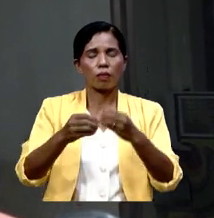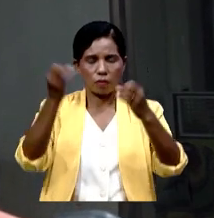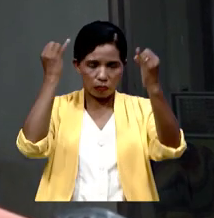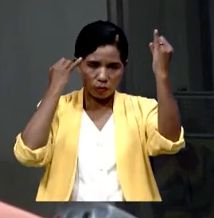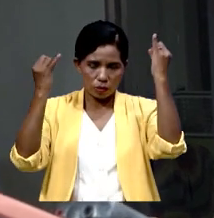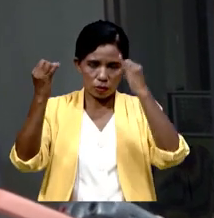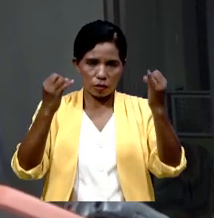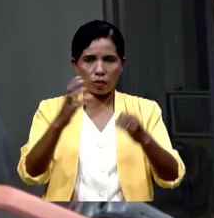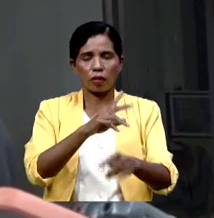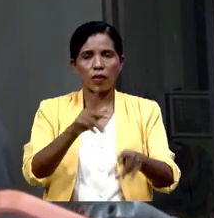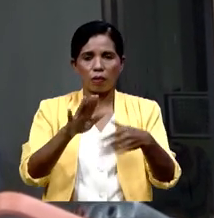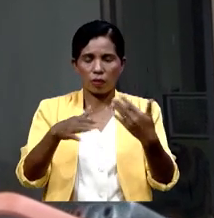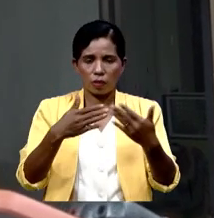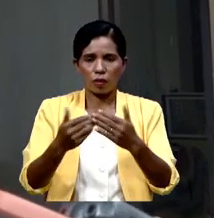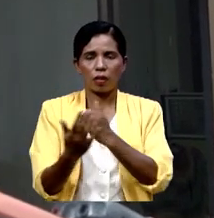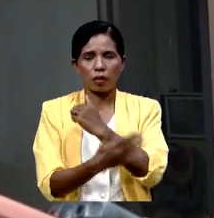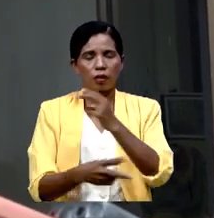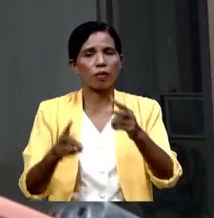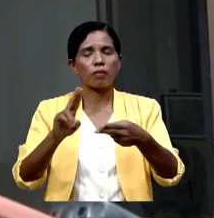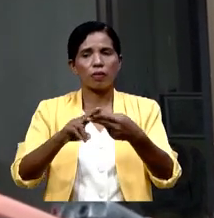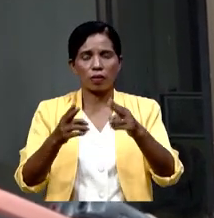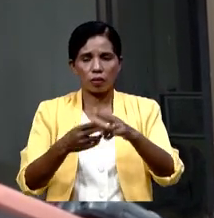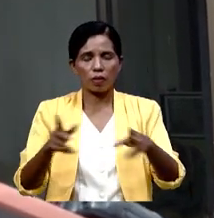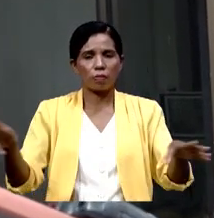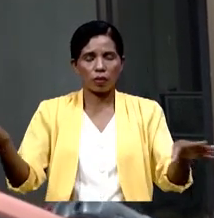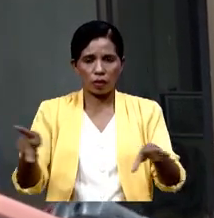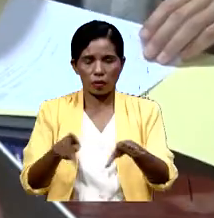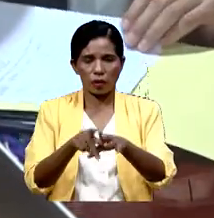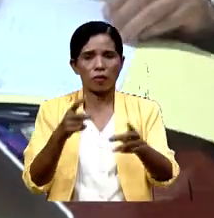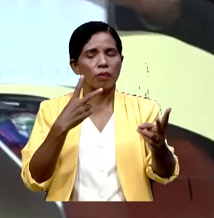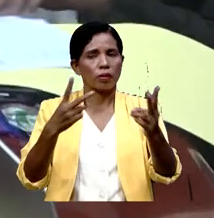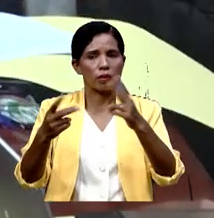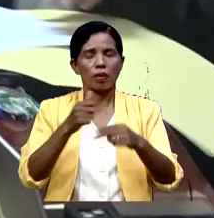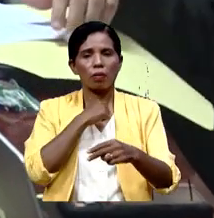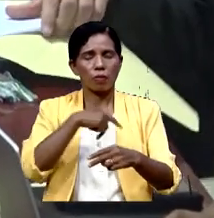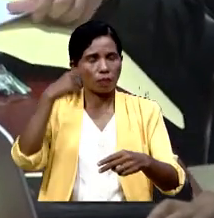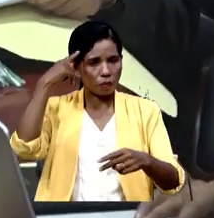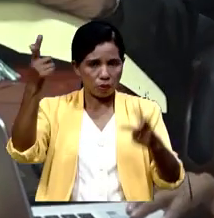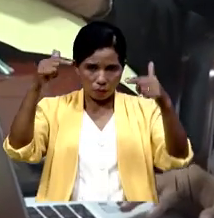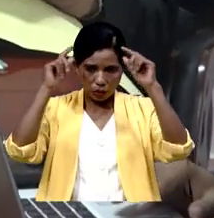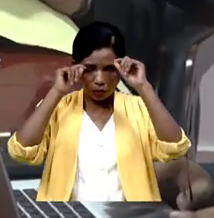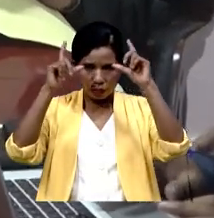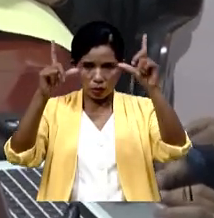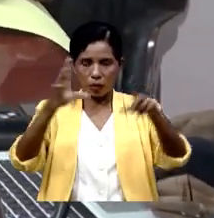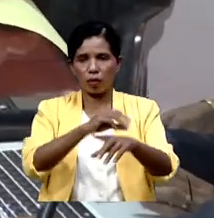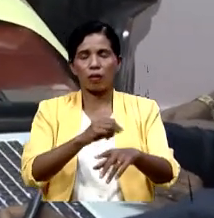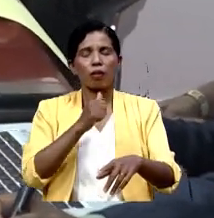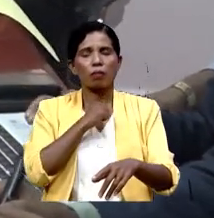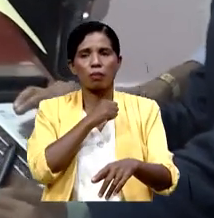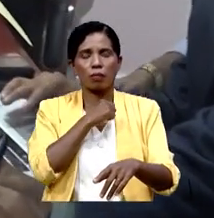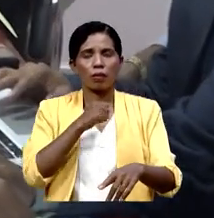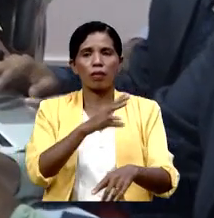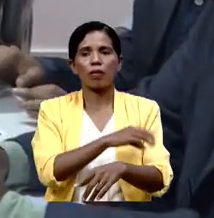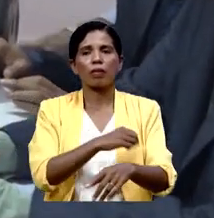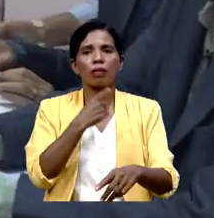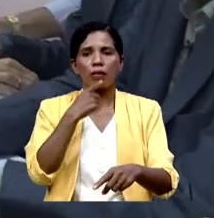espalha, Catacassarani Católica e a nação vizinho Mos se participa e visita Santo Padre Nian Mai Timor Leste, né? Dom Virgílio Cardeal do Carmo